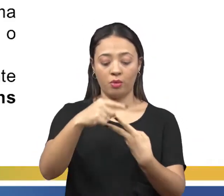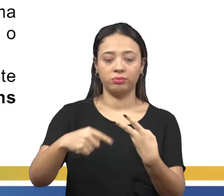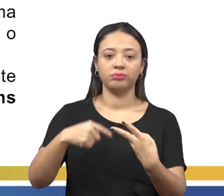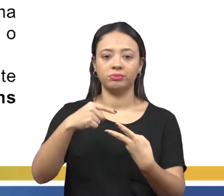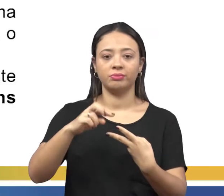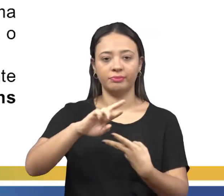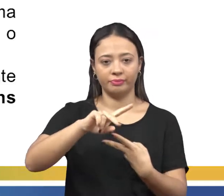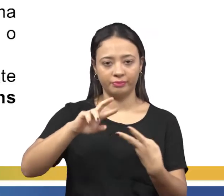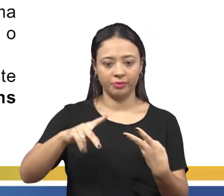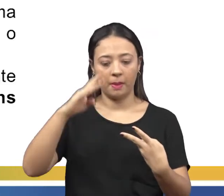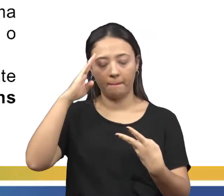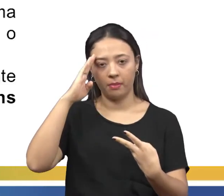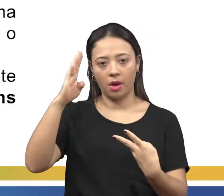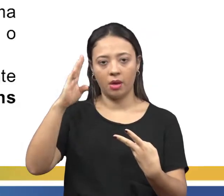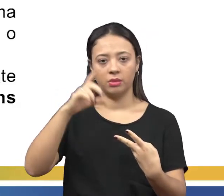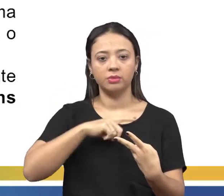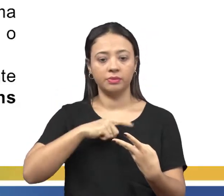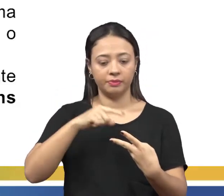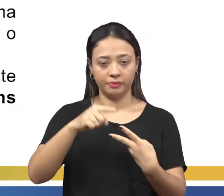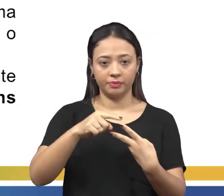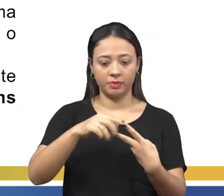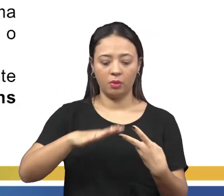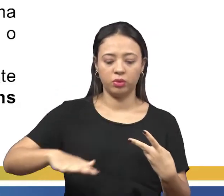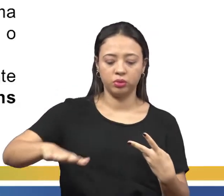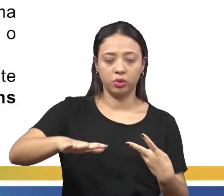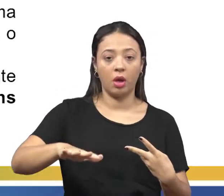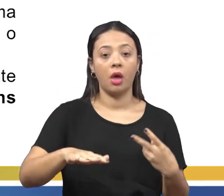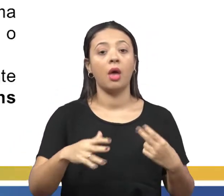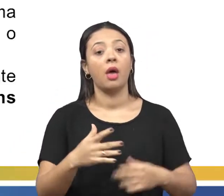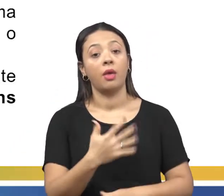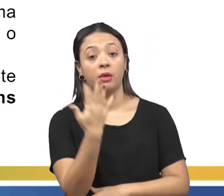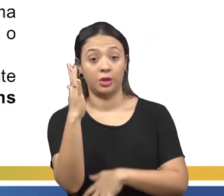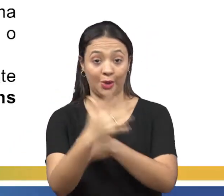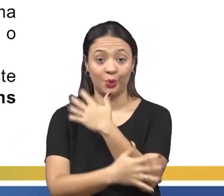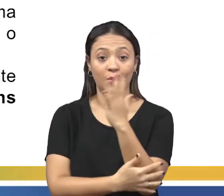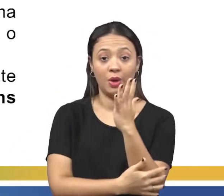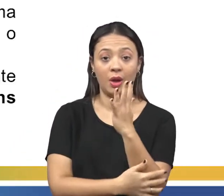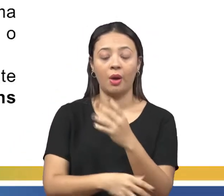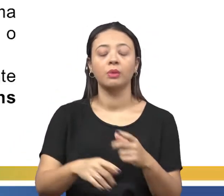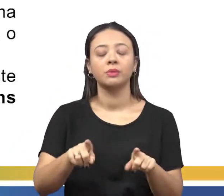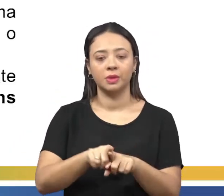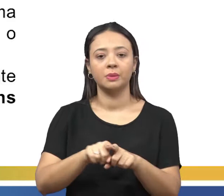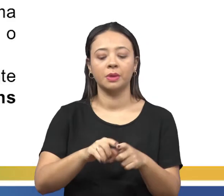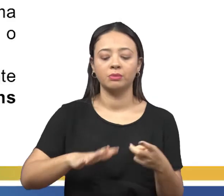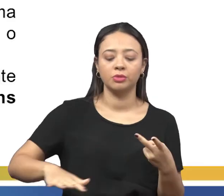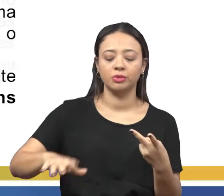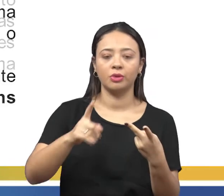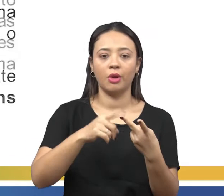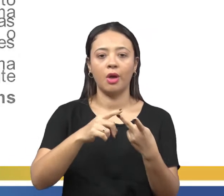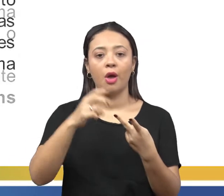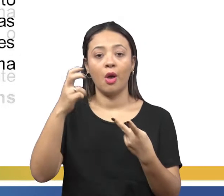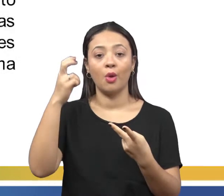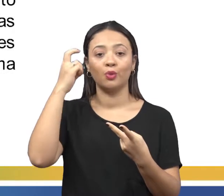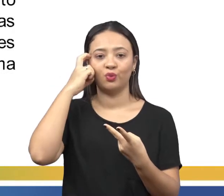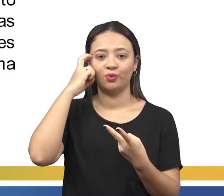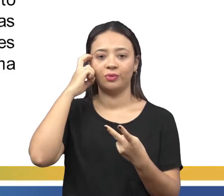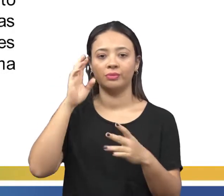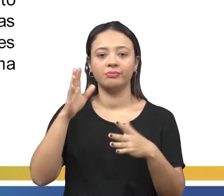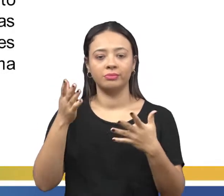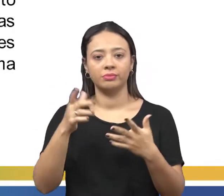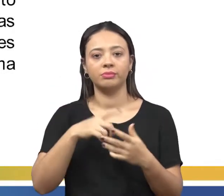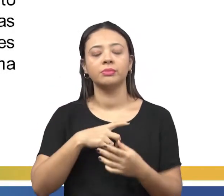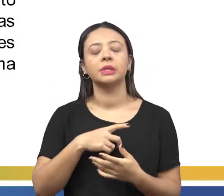né, principais. Nós temos a paisagem naturais e nós temos a paisagem culturais. Então, diante